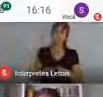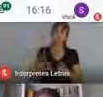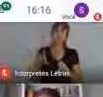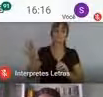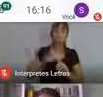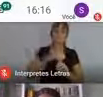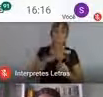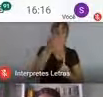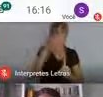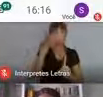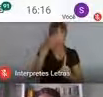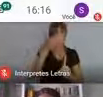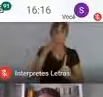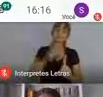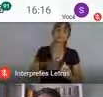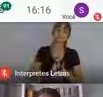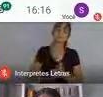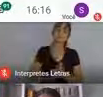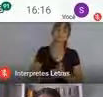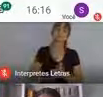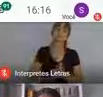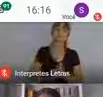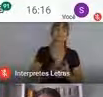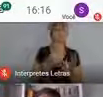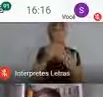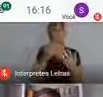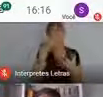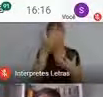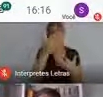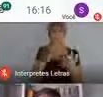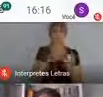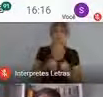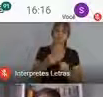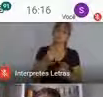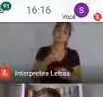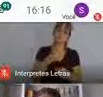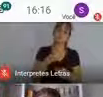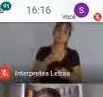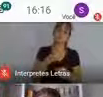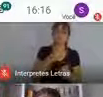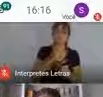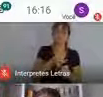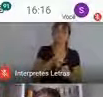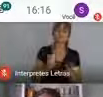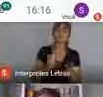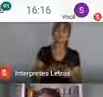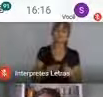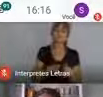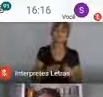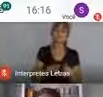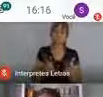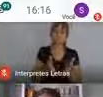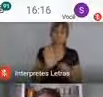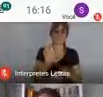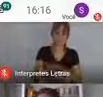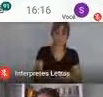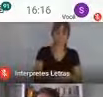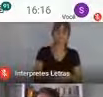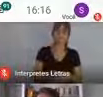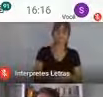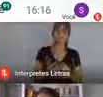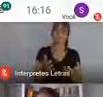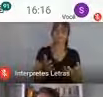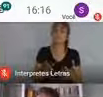né, pelo aceite de estar conosco e de trazer conhecimento para essa tarde. Queremos